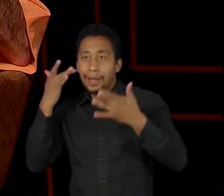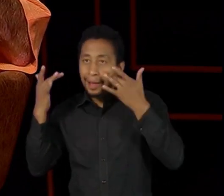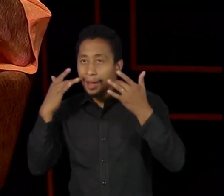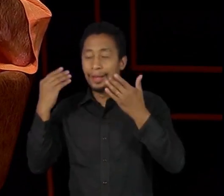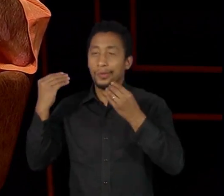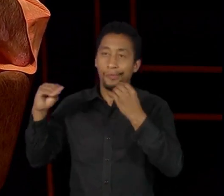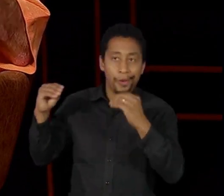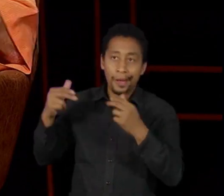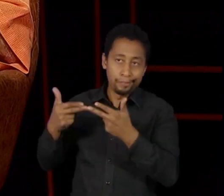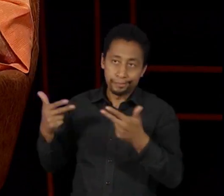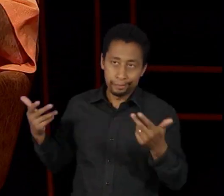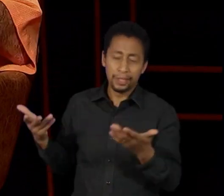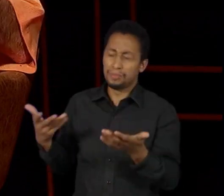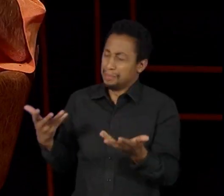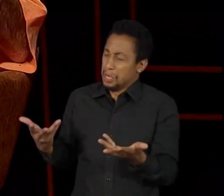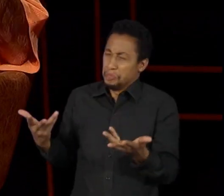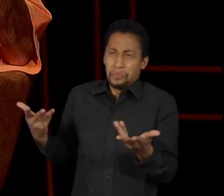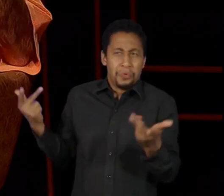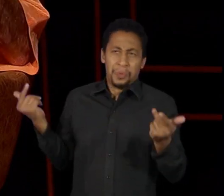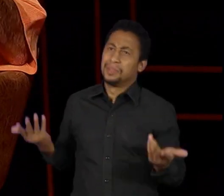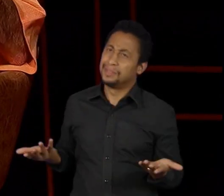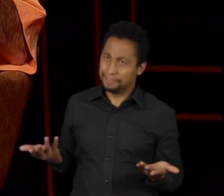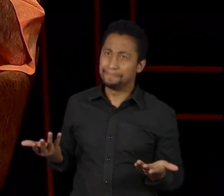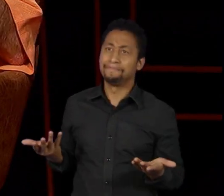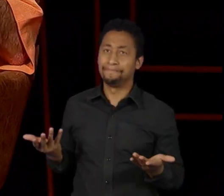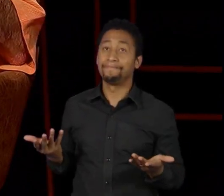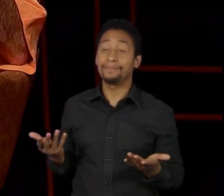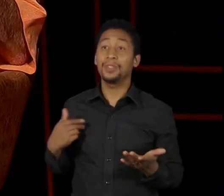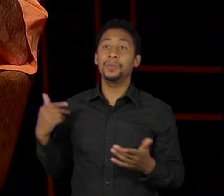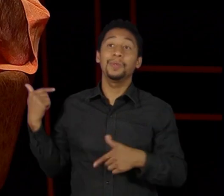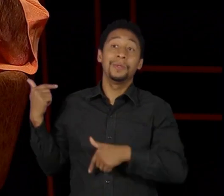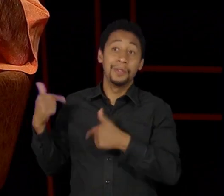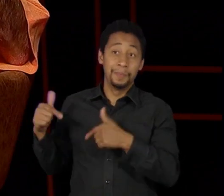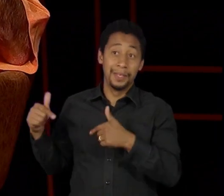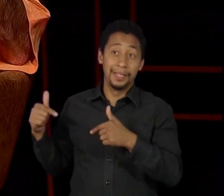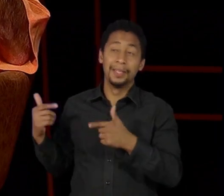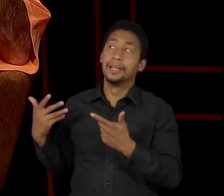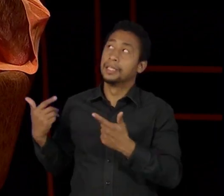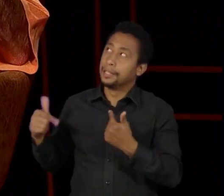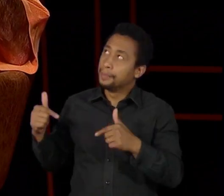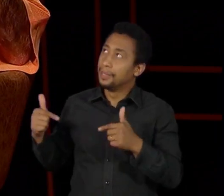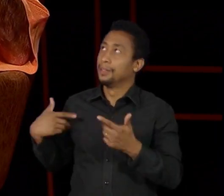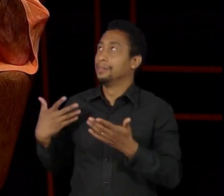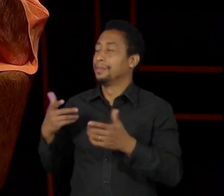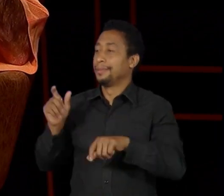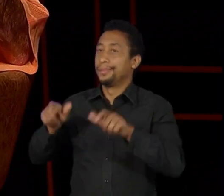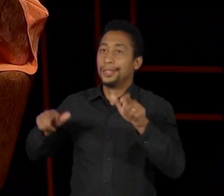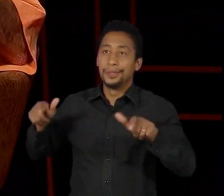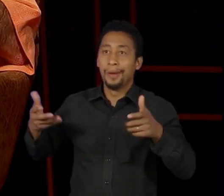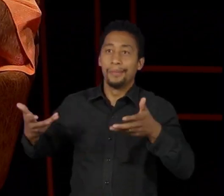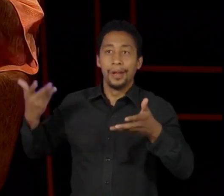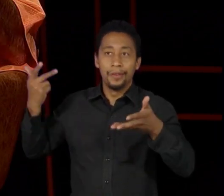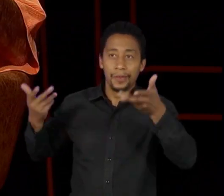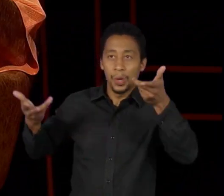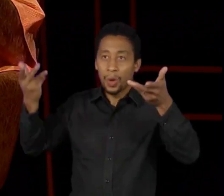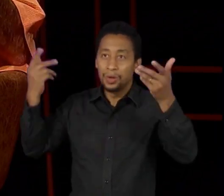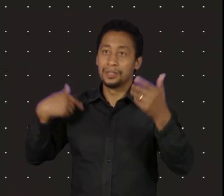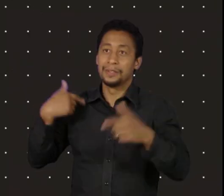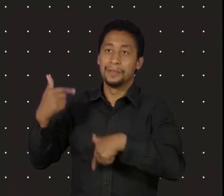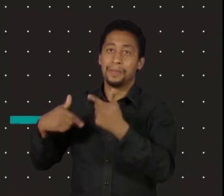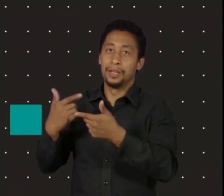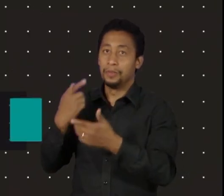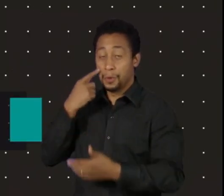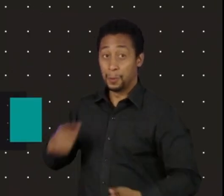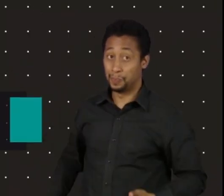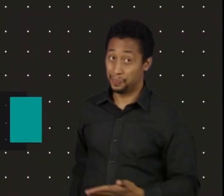era fantástica. Eu trabalhei na continuidade das pessoas fantásticas com as quais eu trabalhei, com a Adhemar